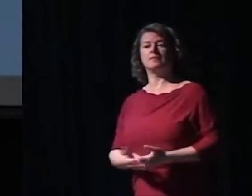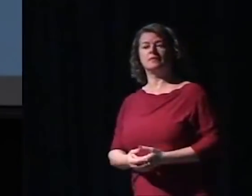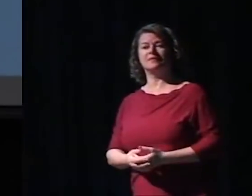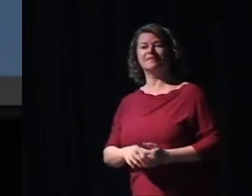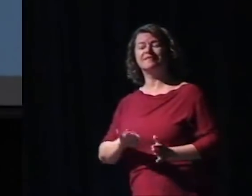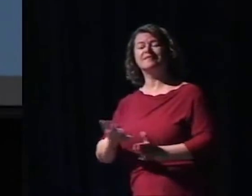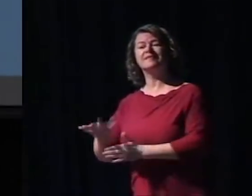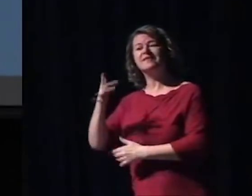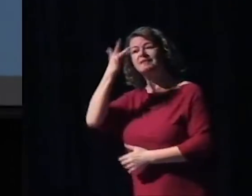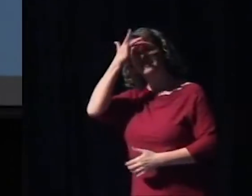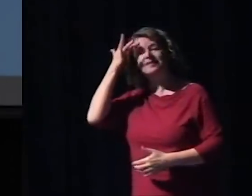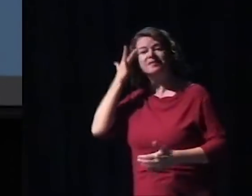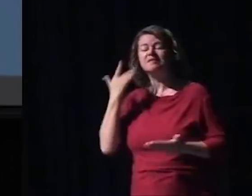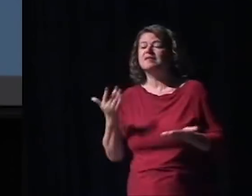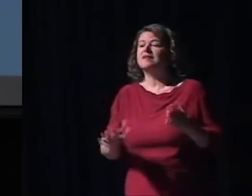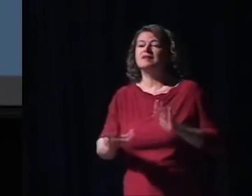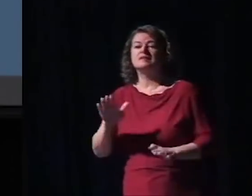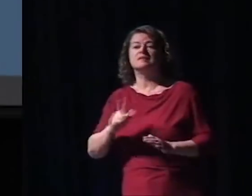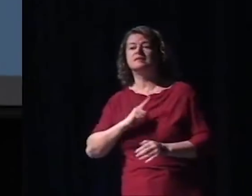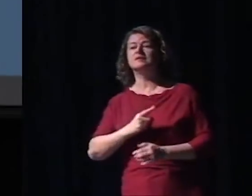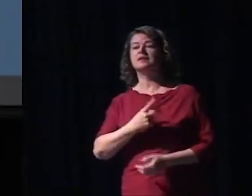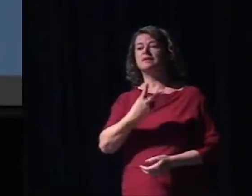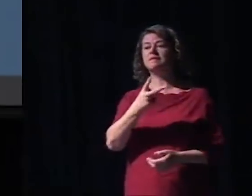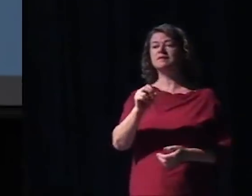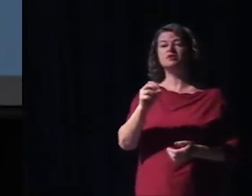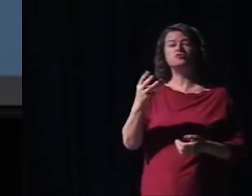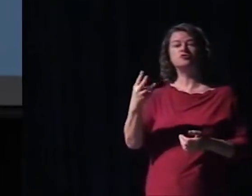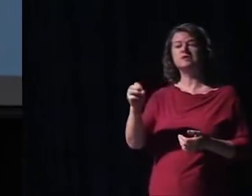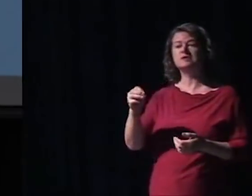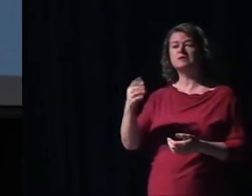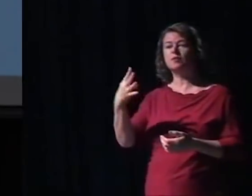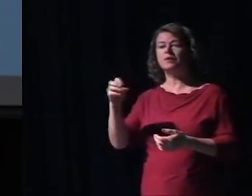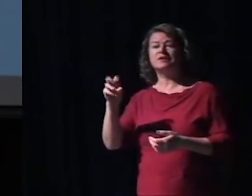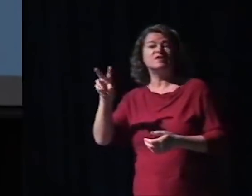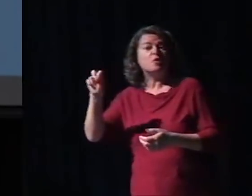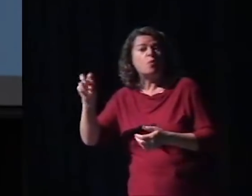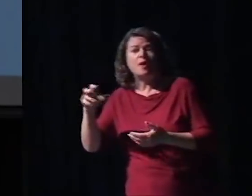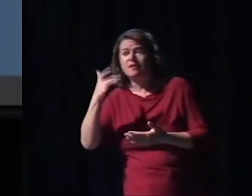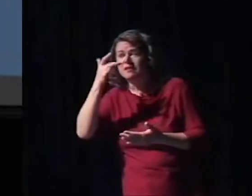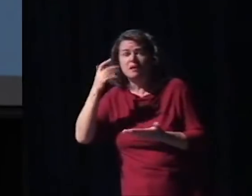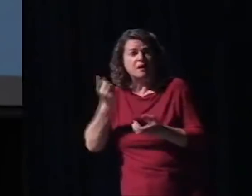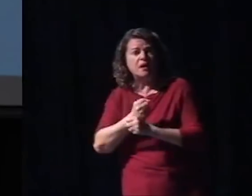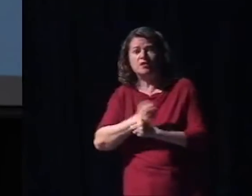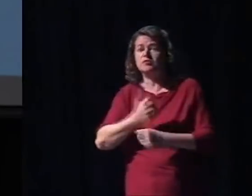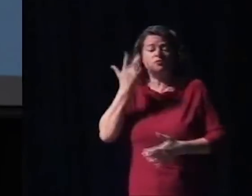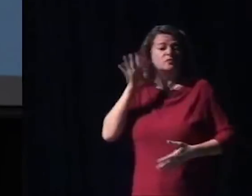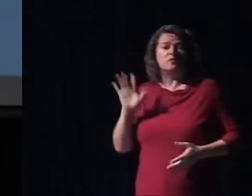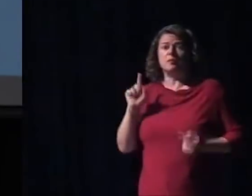A pessoa tem 20, 30, 40, 50 anos. Não sei. Eu não sei o que Deus quer de mim.